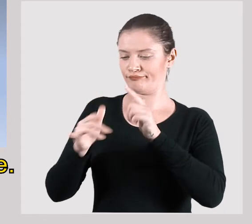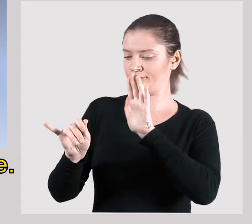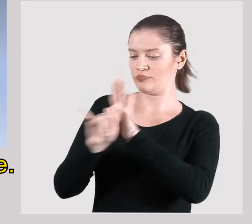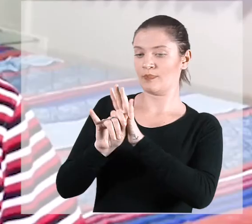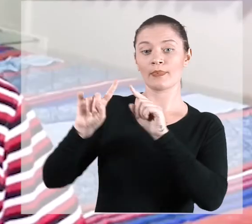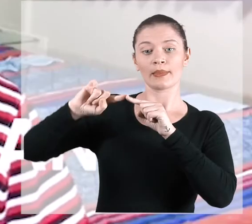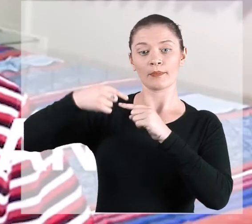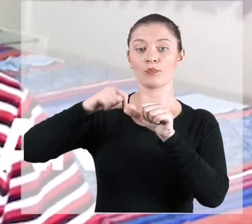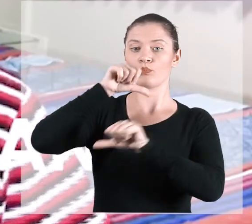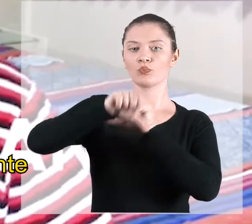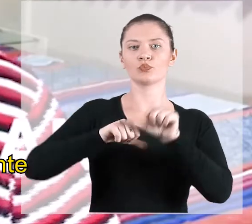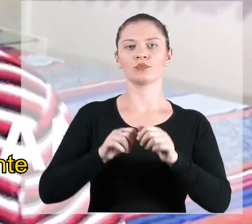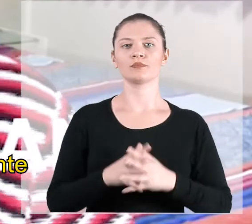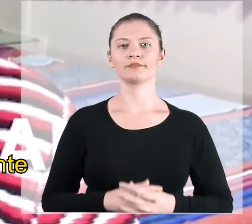destransicionou.